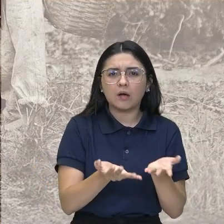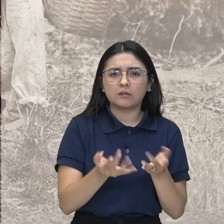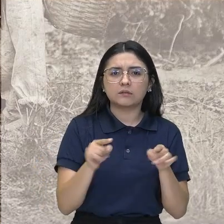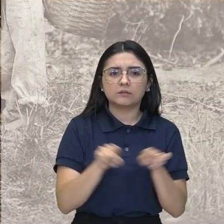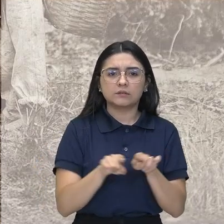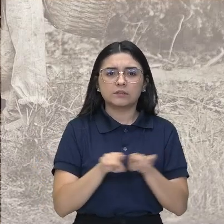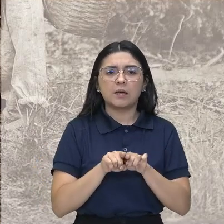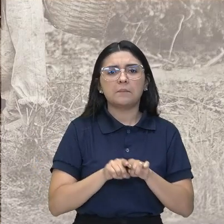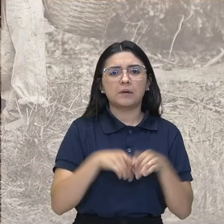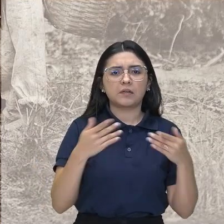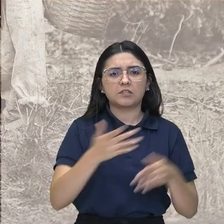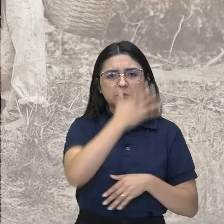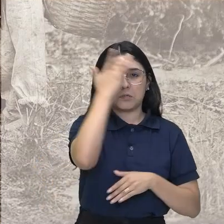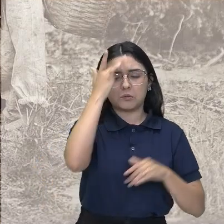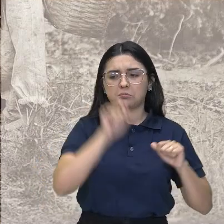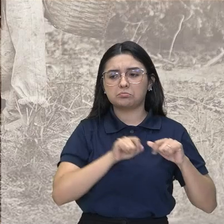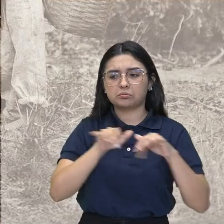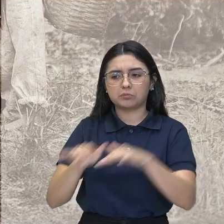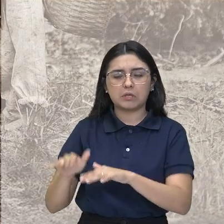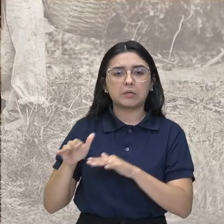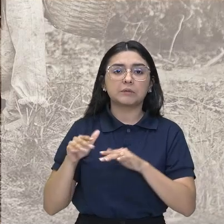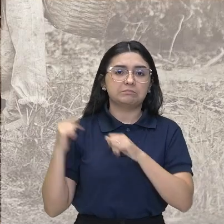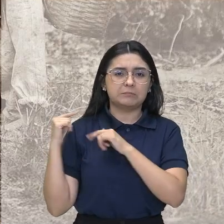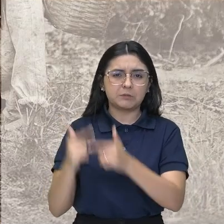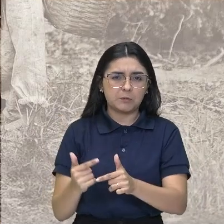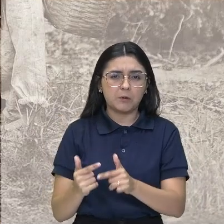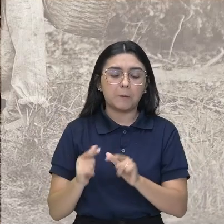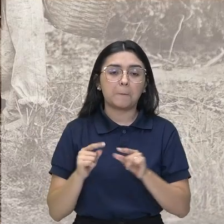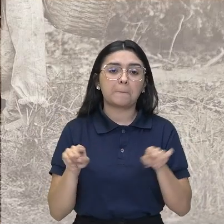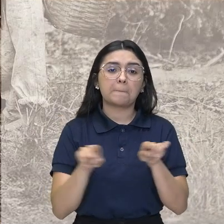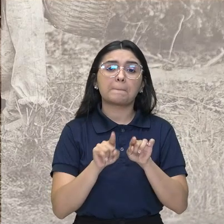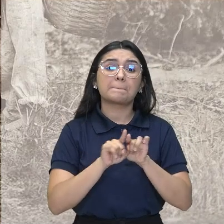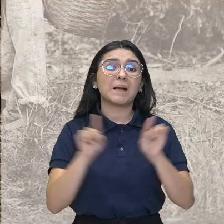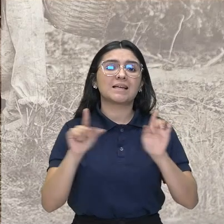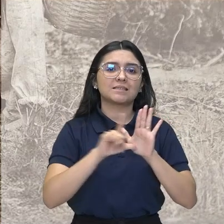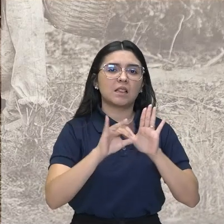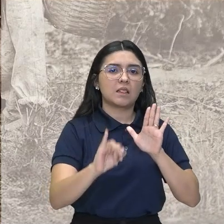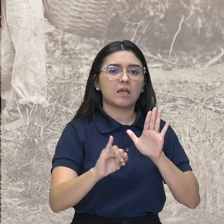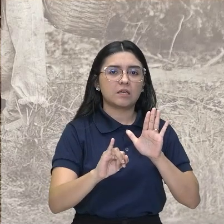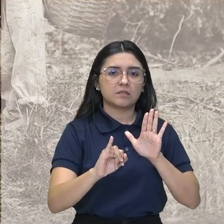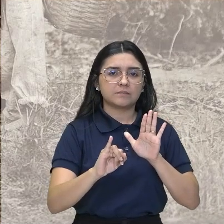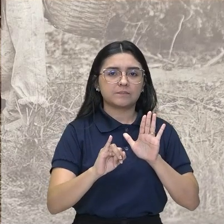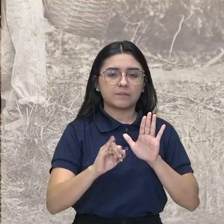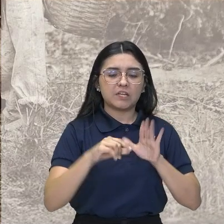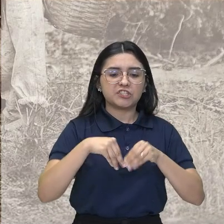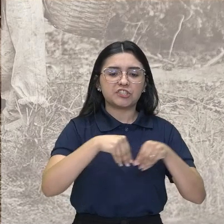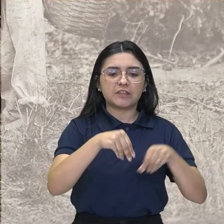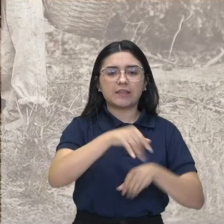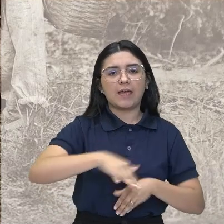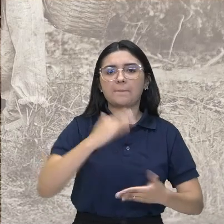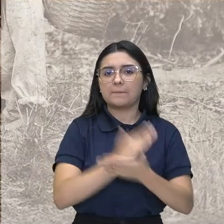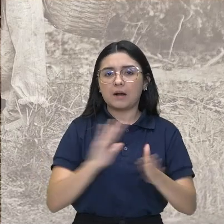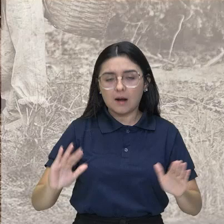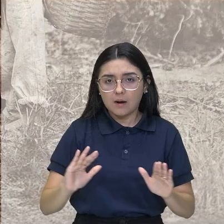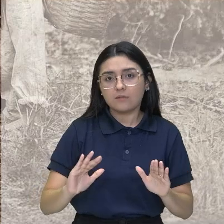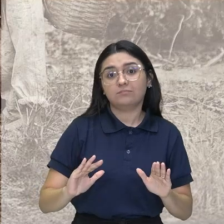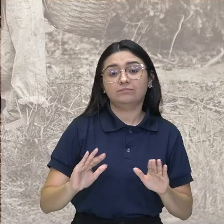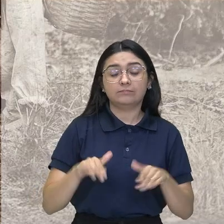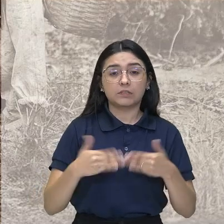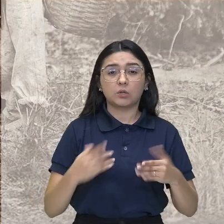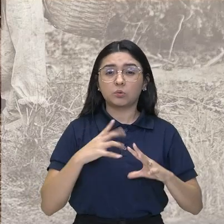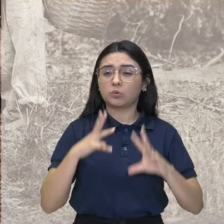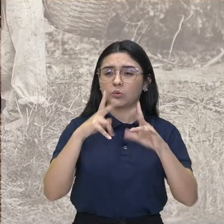ocupação tradicional. A Lei de Terras vem para quebrar isso. Segundo essa lei, todas as terras